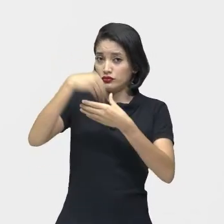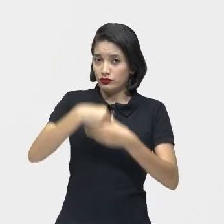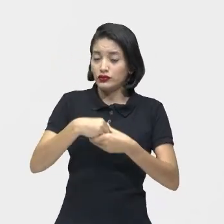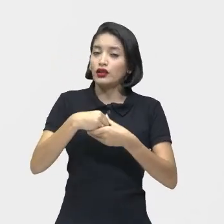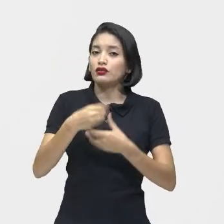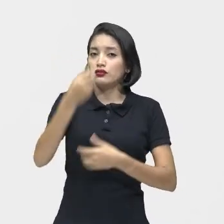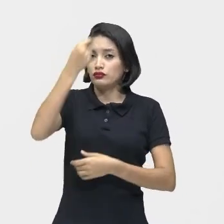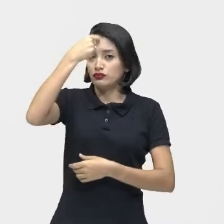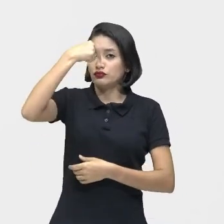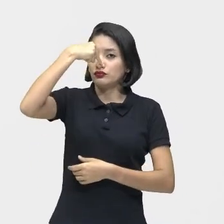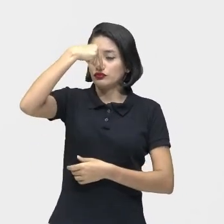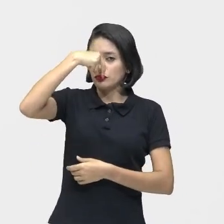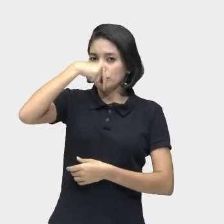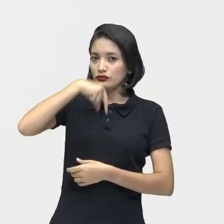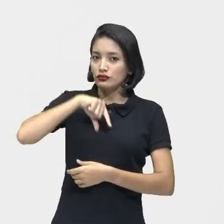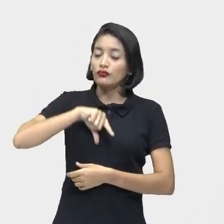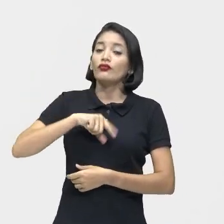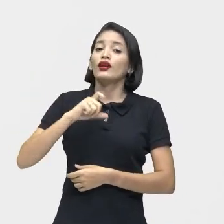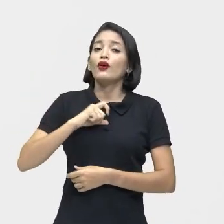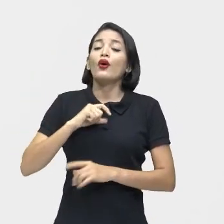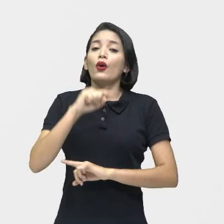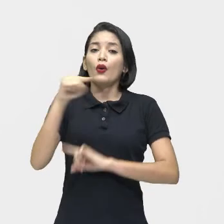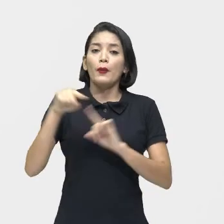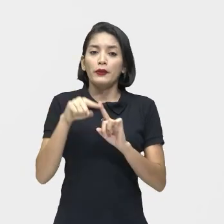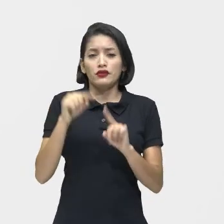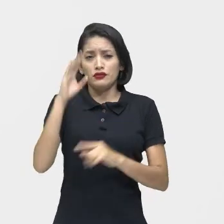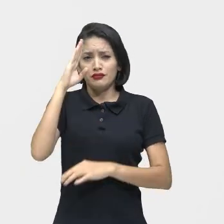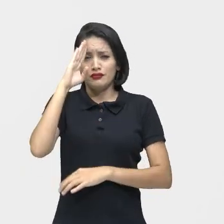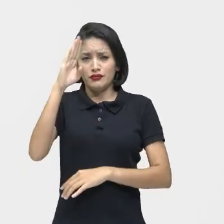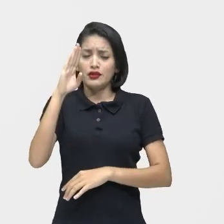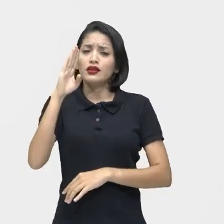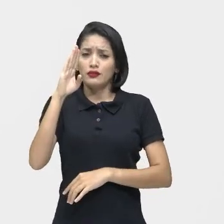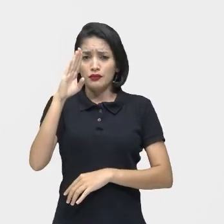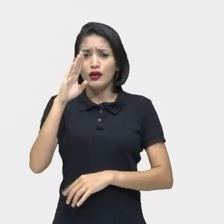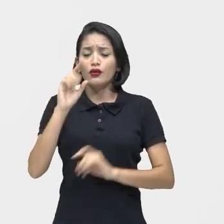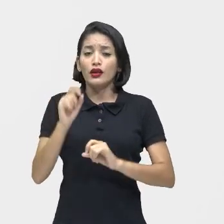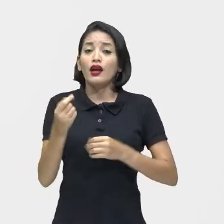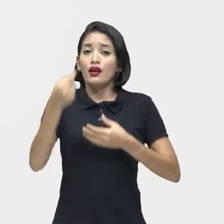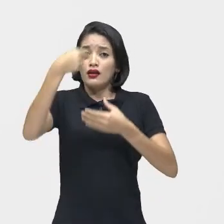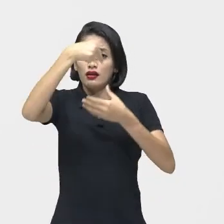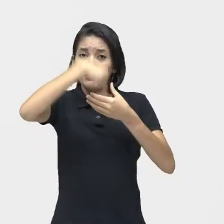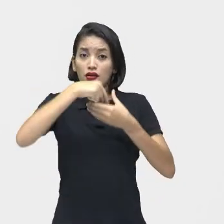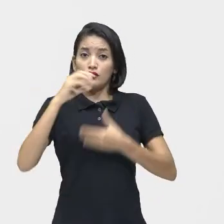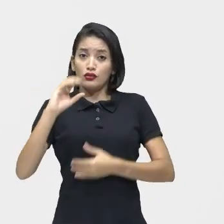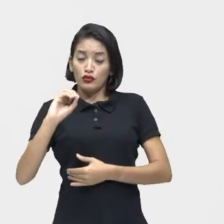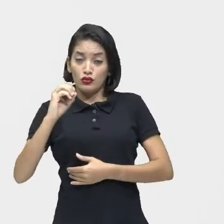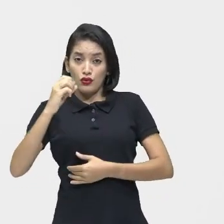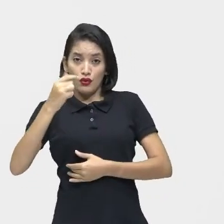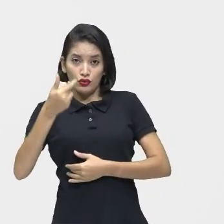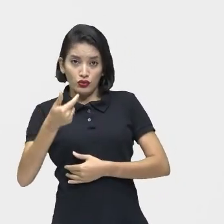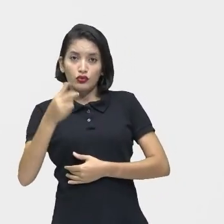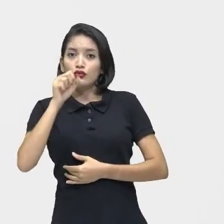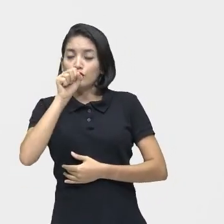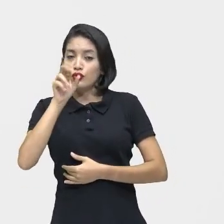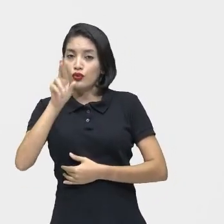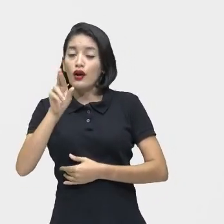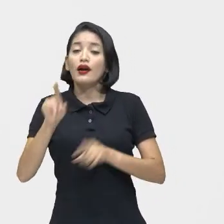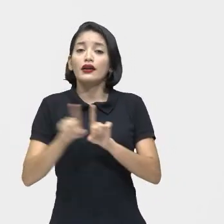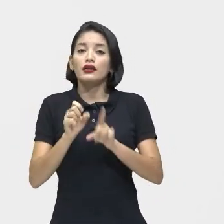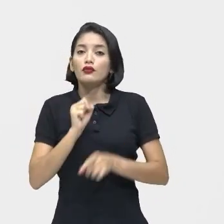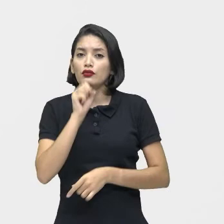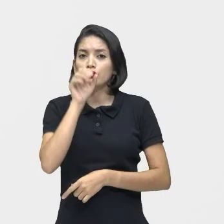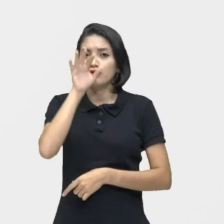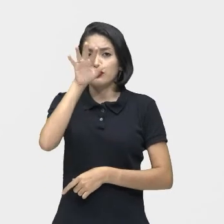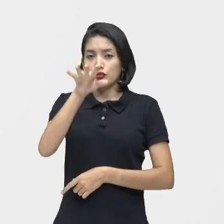O sistema respiratório possui como função principal permitir ali a entrada do oxigênio do nosso corpo e a saída de